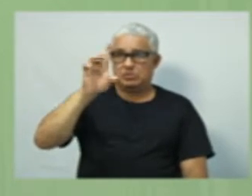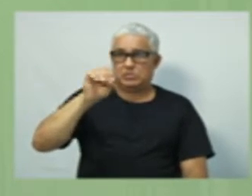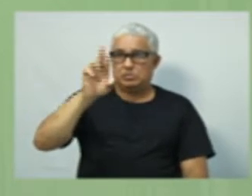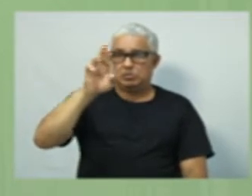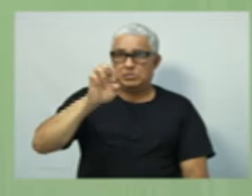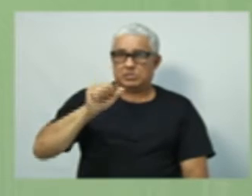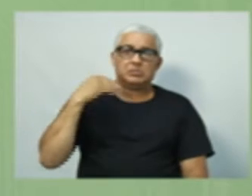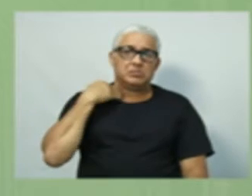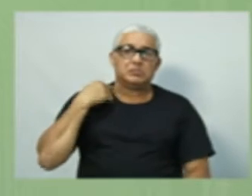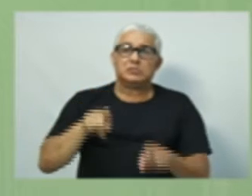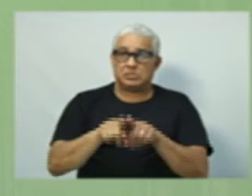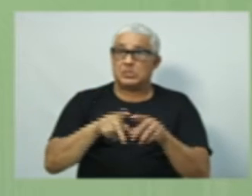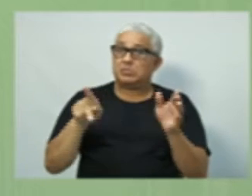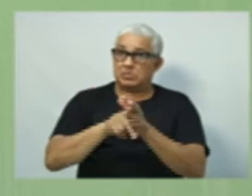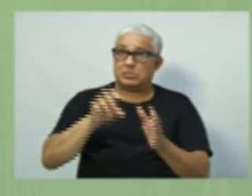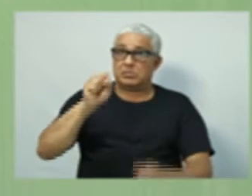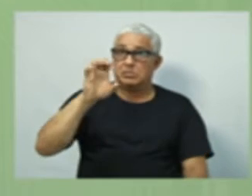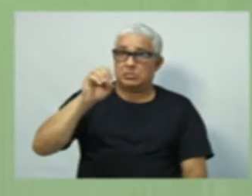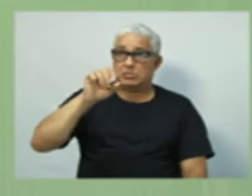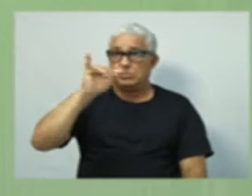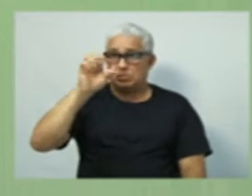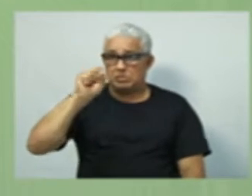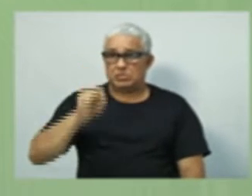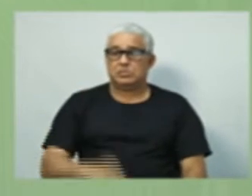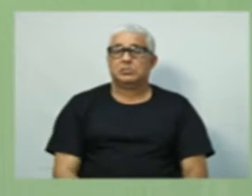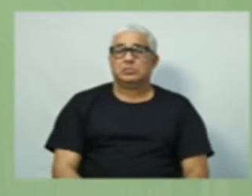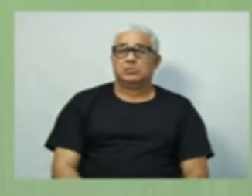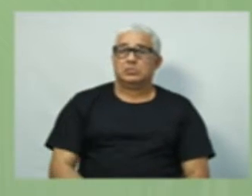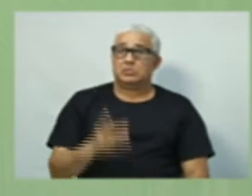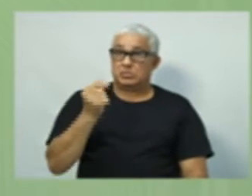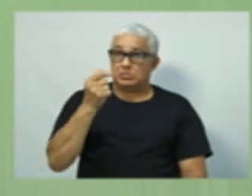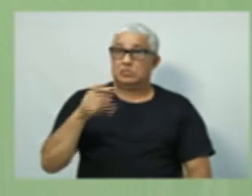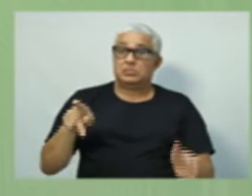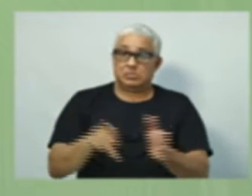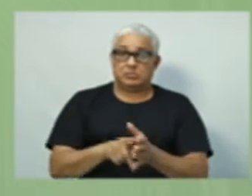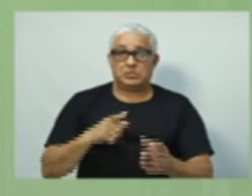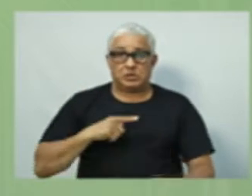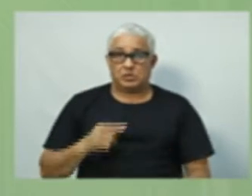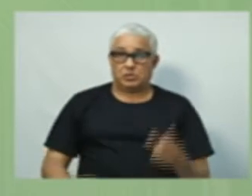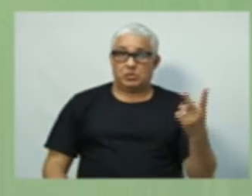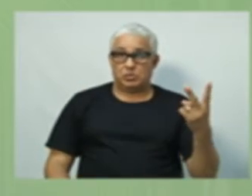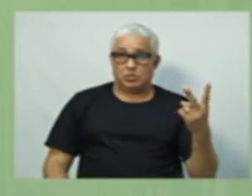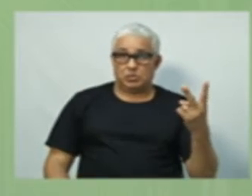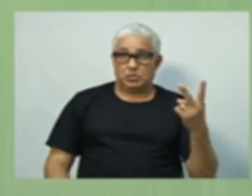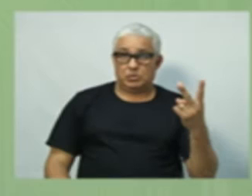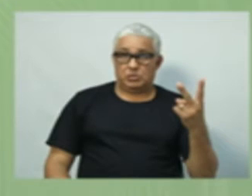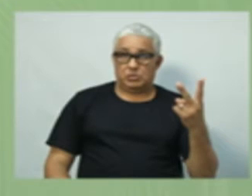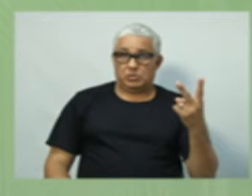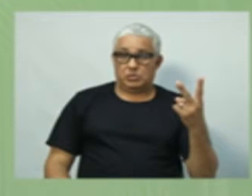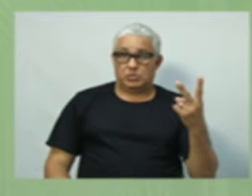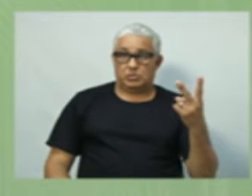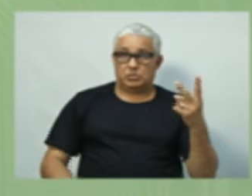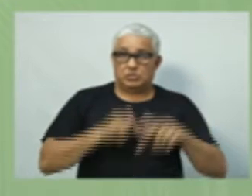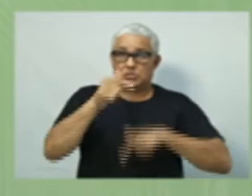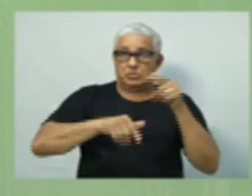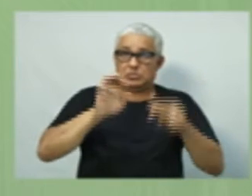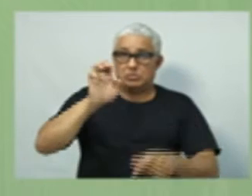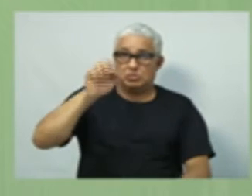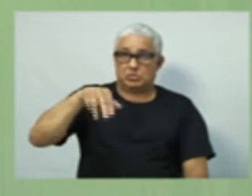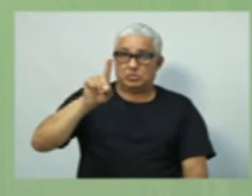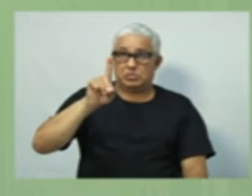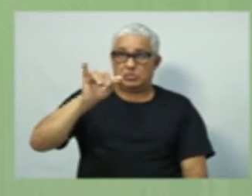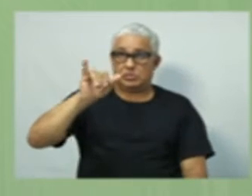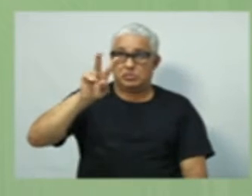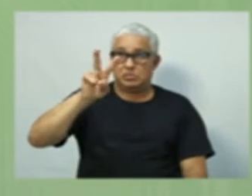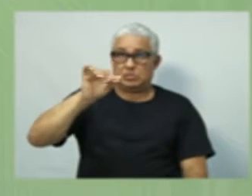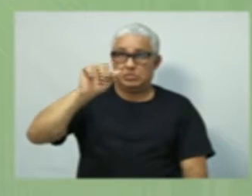próprios sócios que é o capital próprio não tem essas duas origem do equipamento trabalha com isso tá